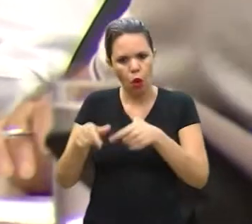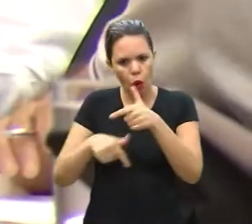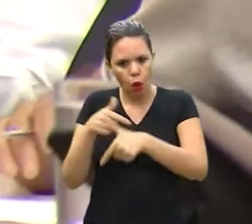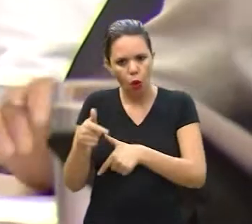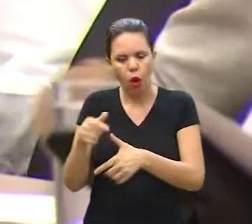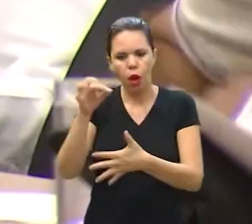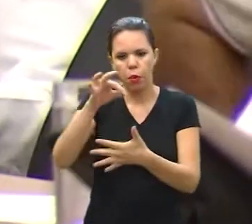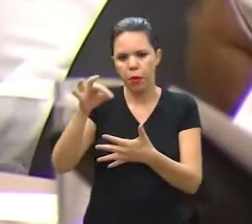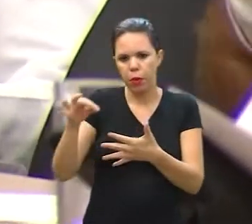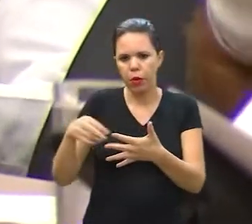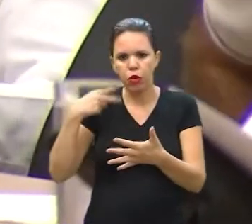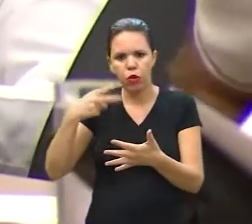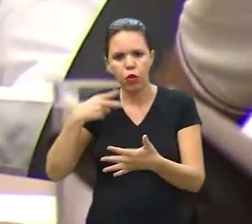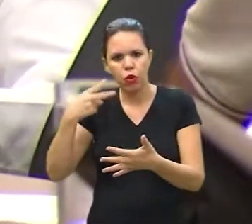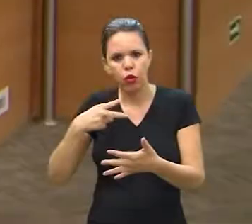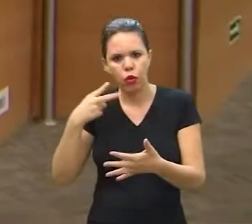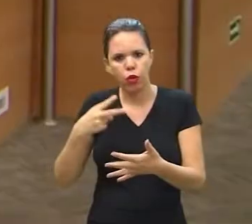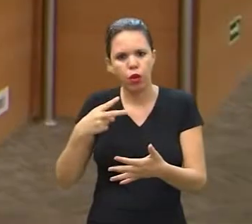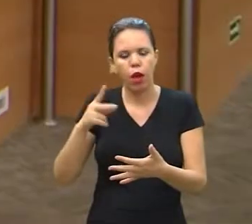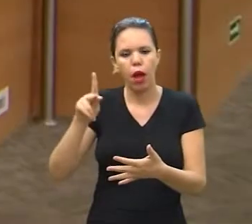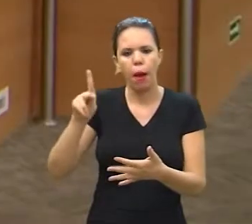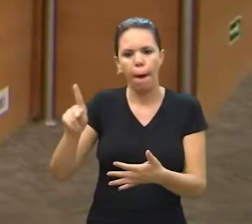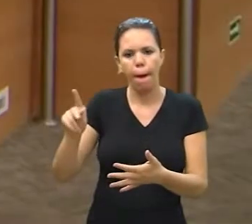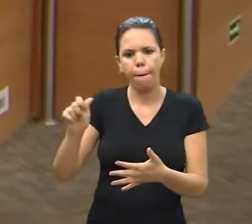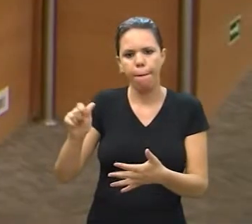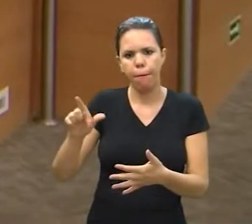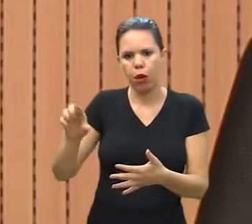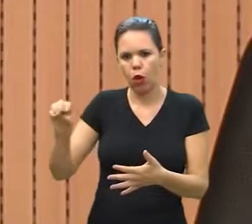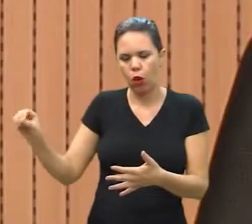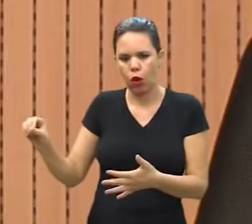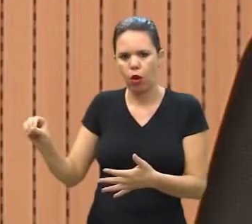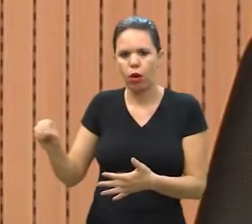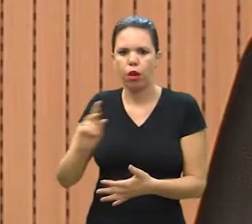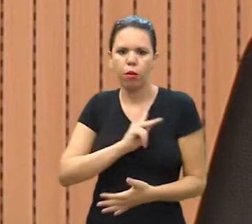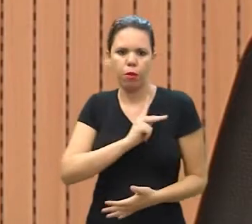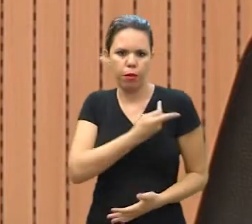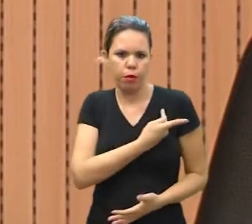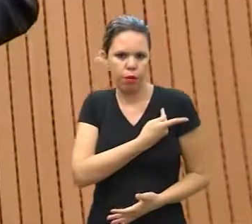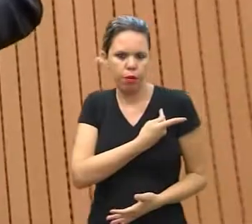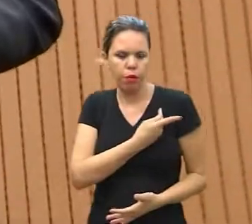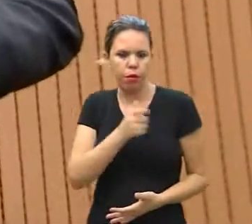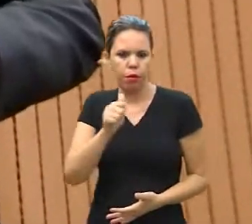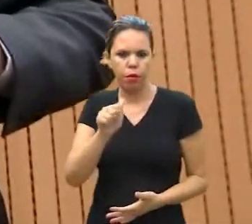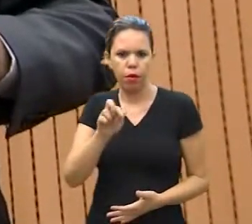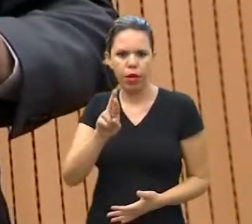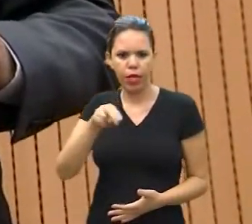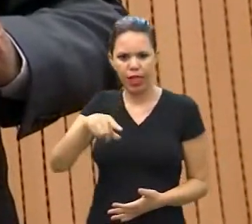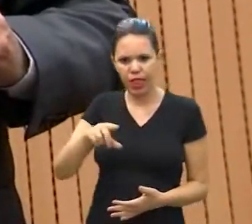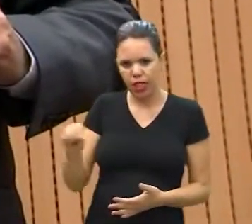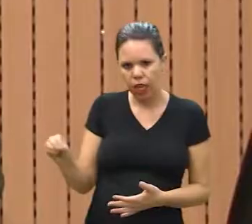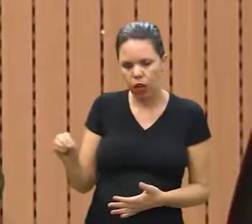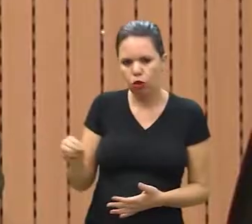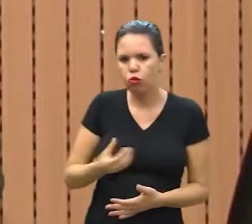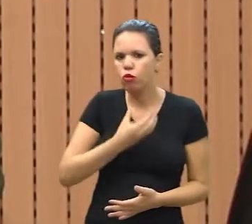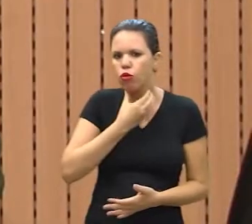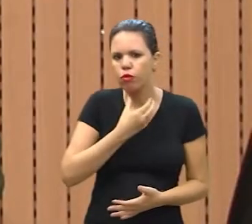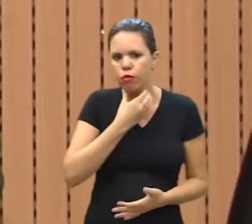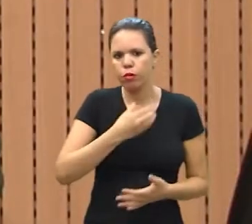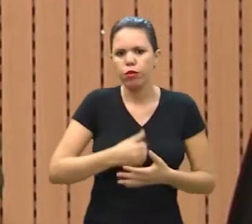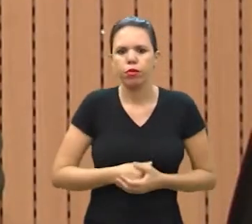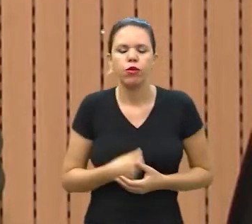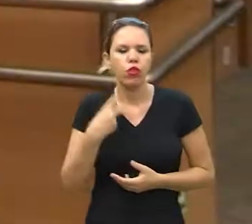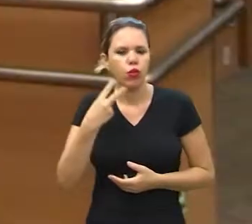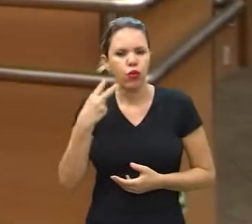a comissão é composta pelos vereadores Paola Miguel, Paulo Haddad, Arnaldo Salvetti e Carmo